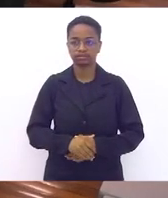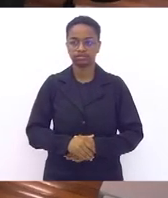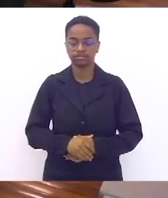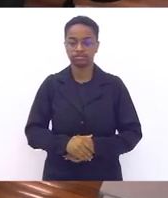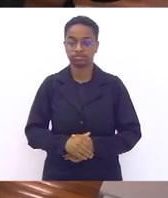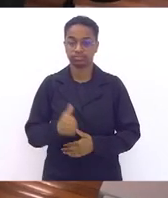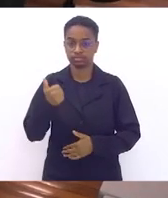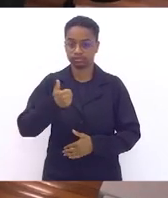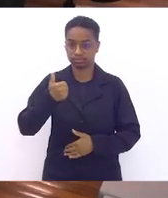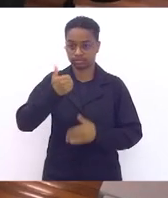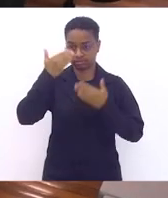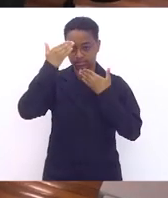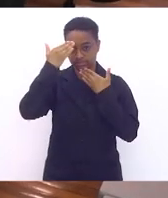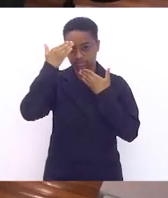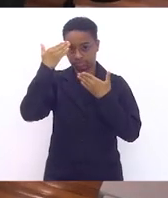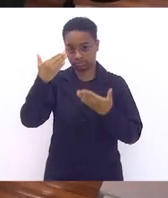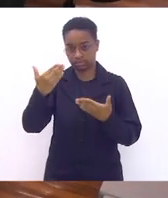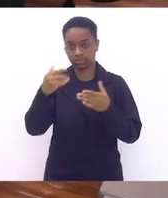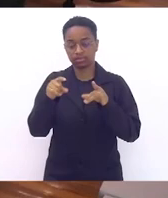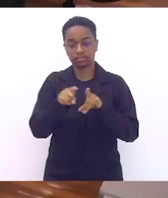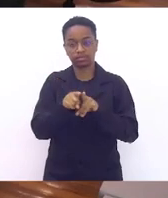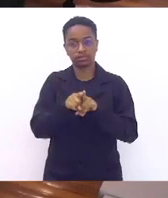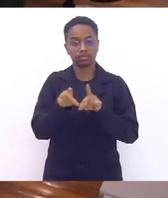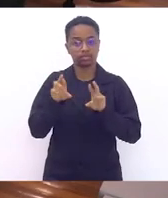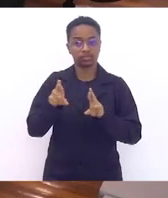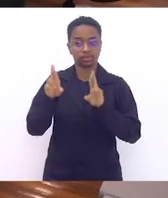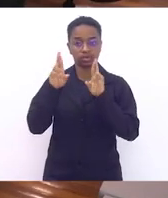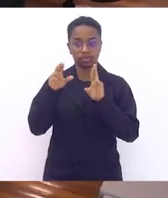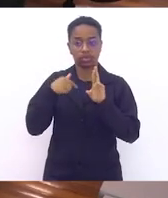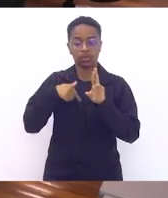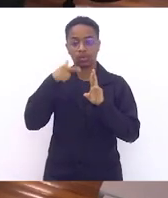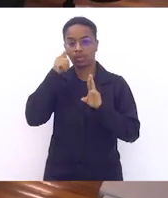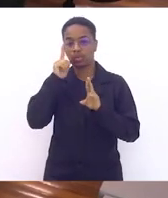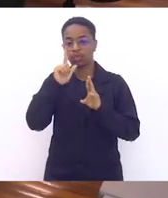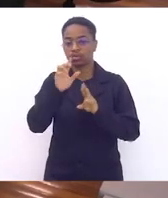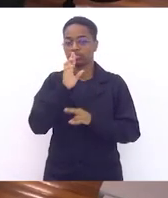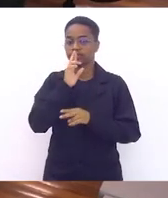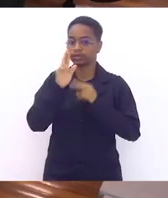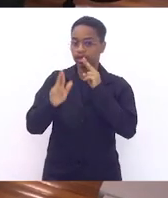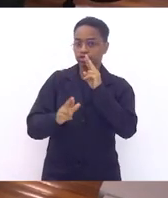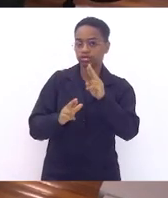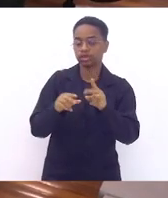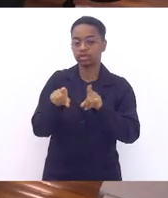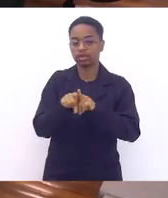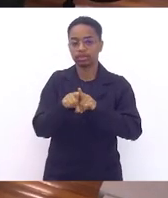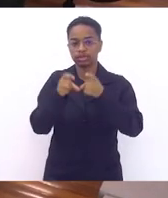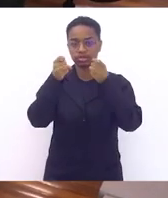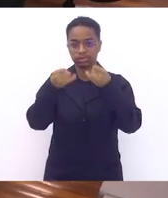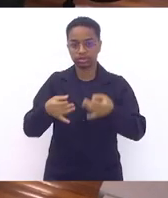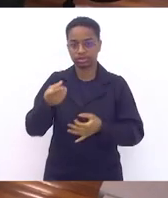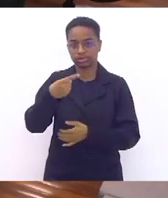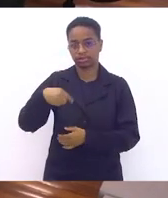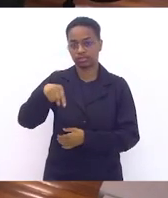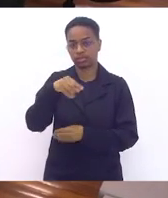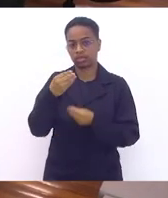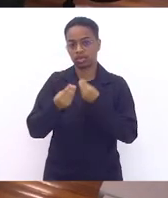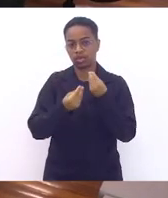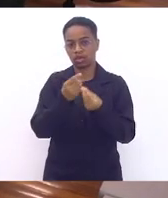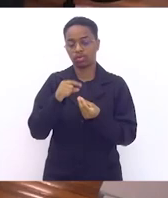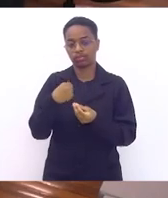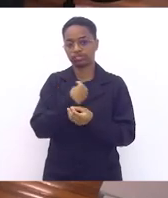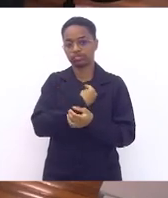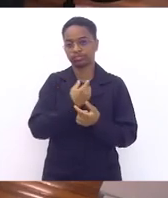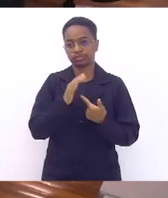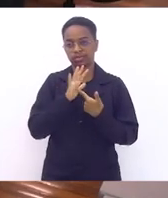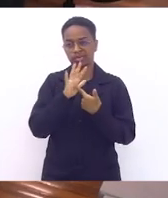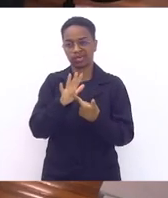Primeiro, eu quero agradecer, né, e espero corresponder, conseguir falar aqui para vocês. A forma como a gente apresenta